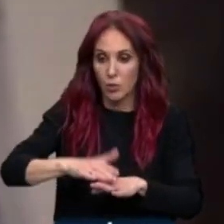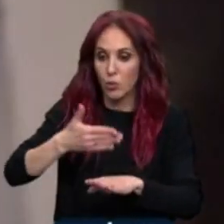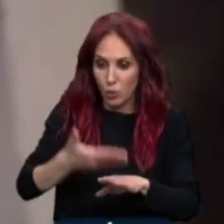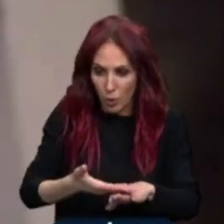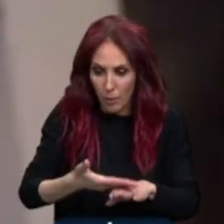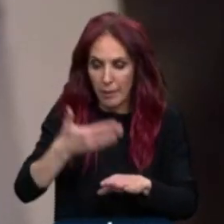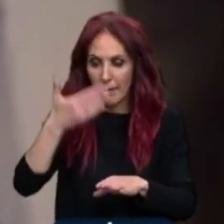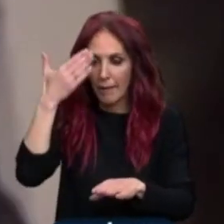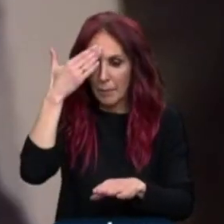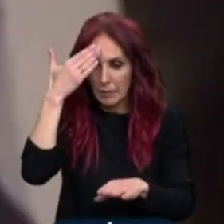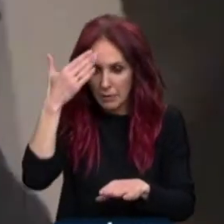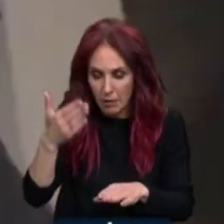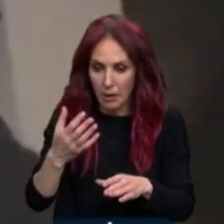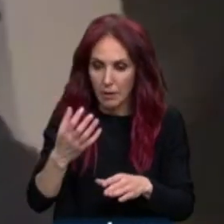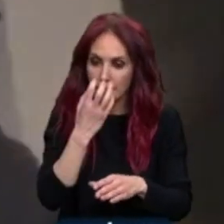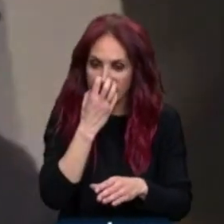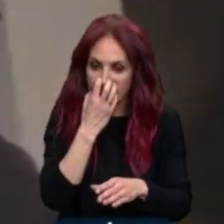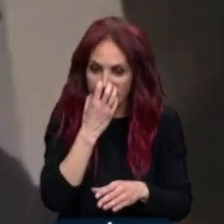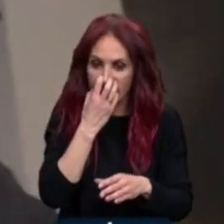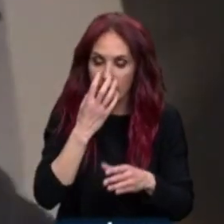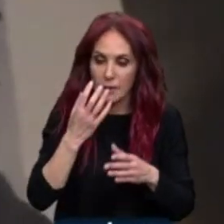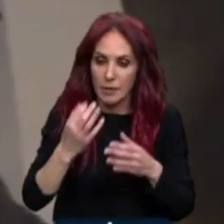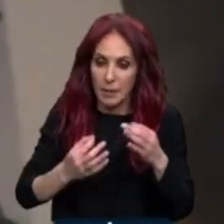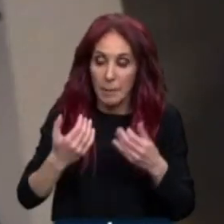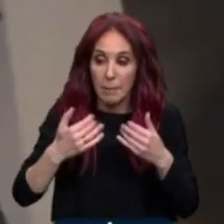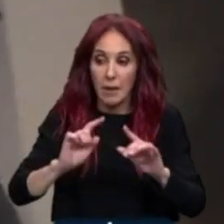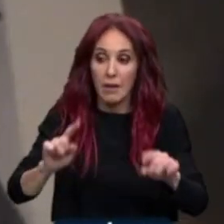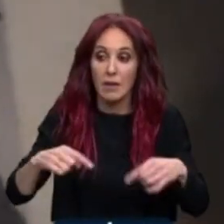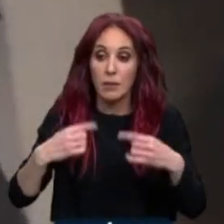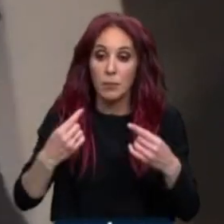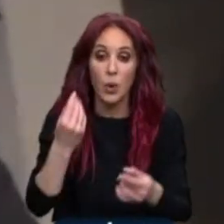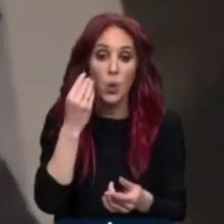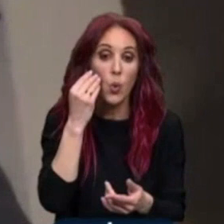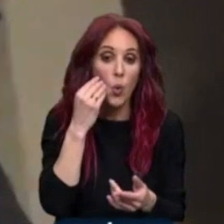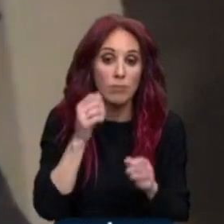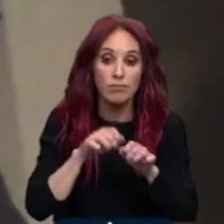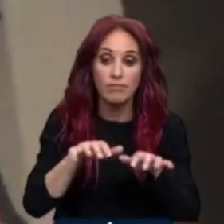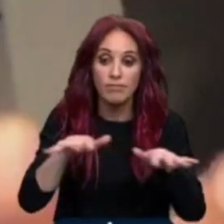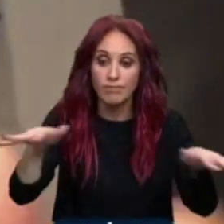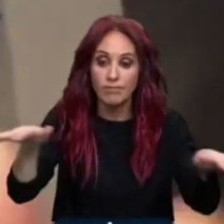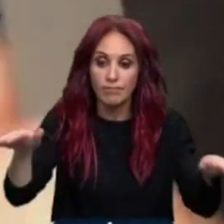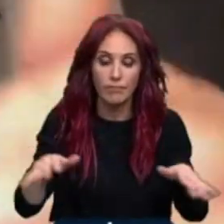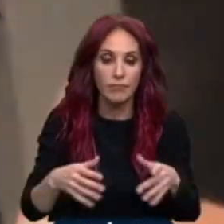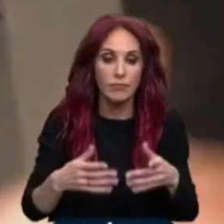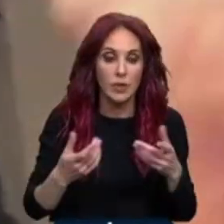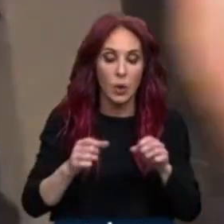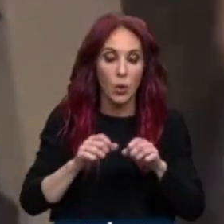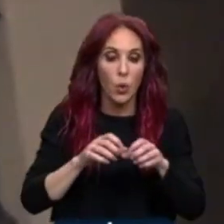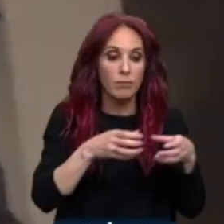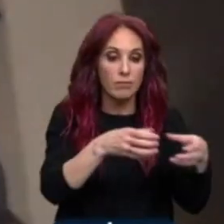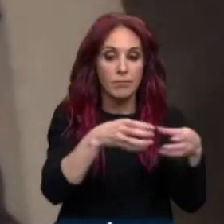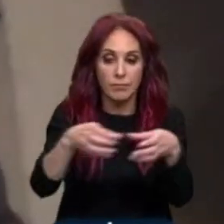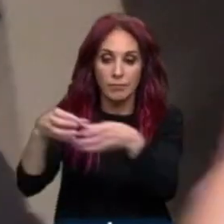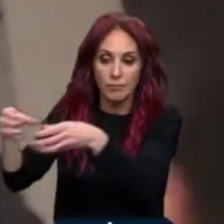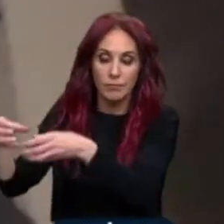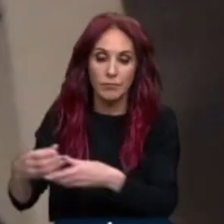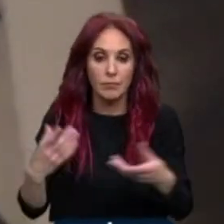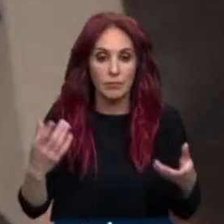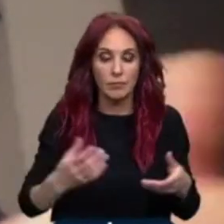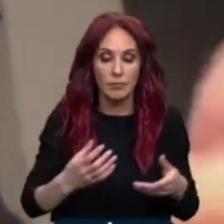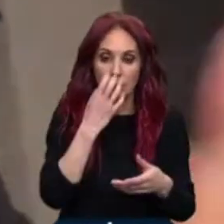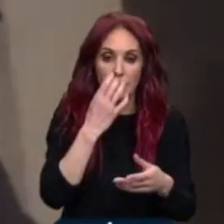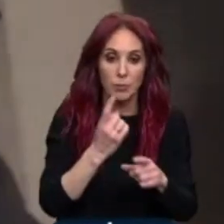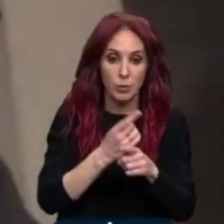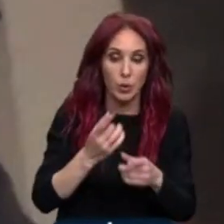essa capacidade, mas será preciso depois também perceber como é que vão ser distribuídos esses equipamentos, porque a situação no centro e no norte do país é